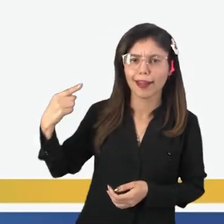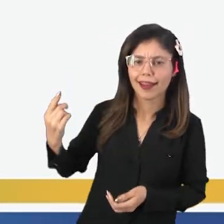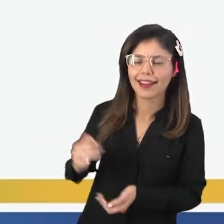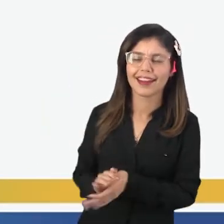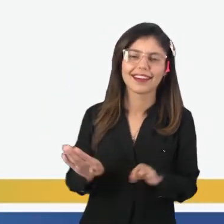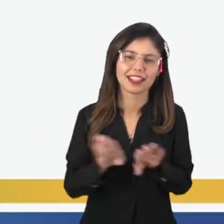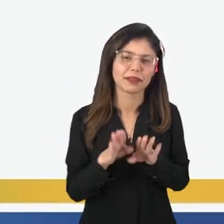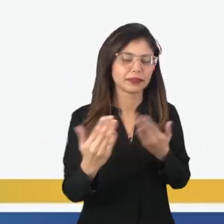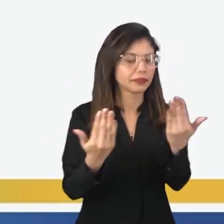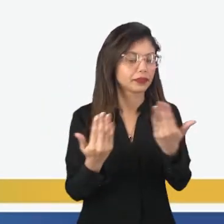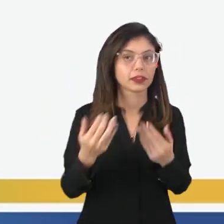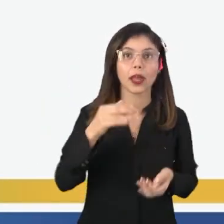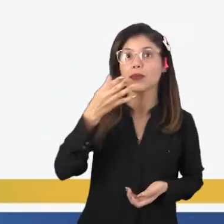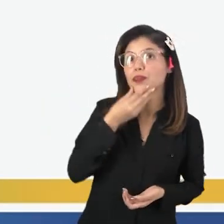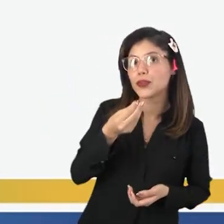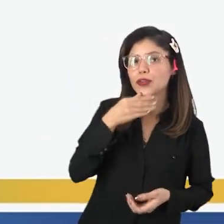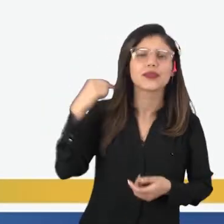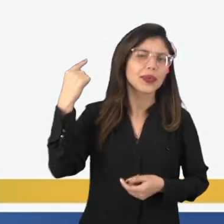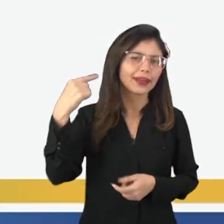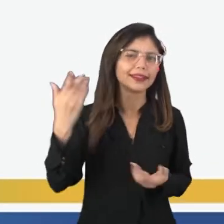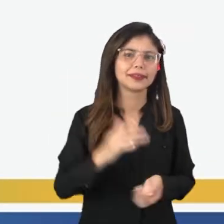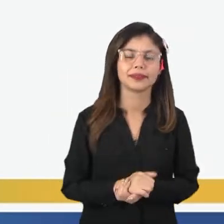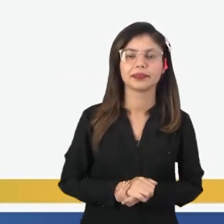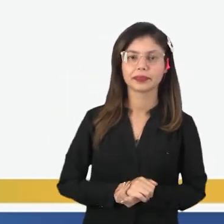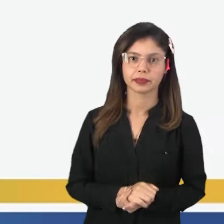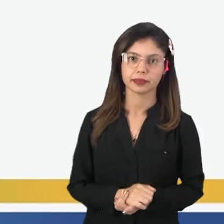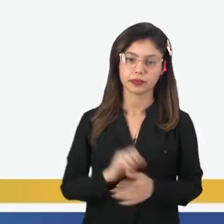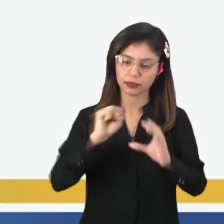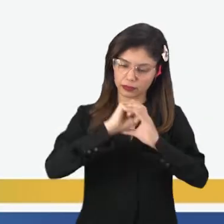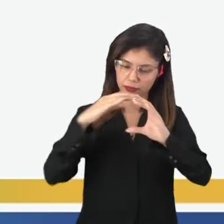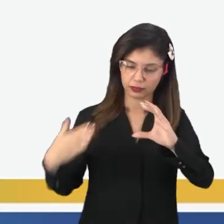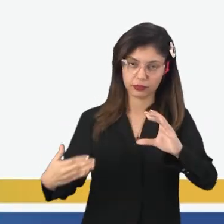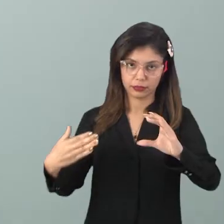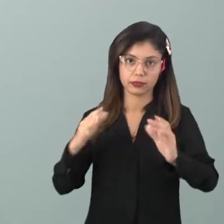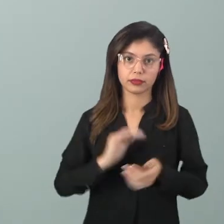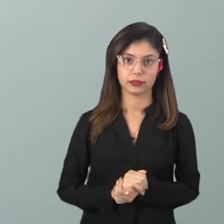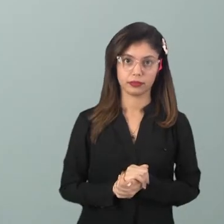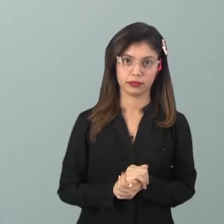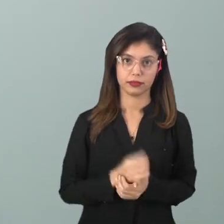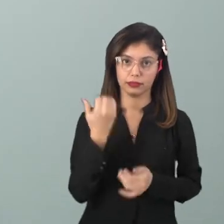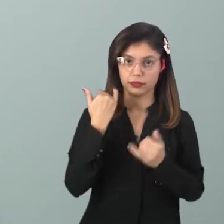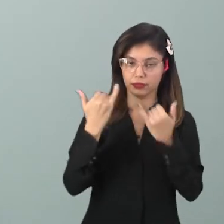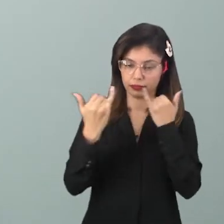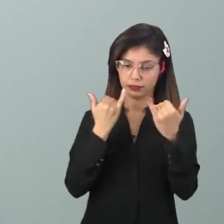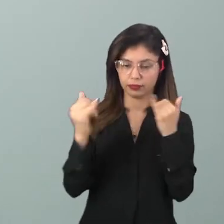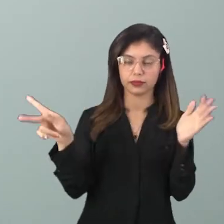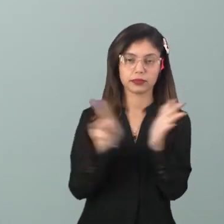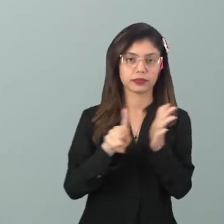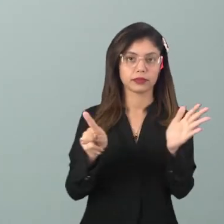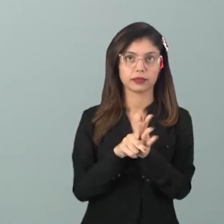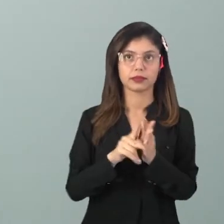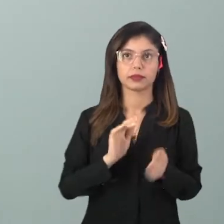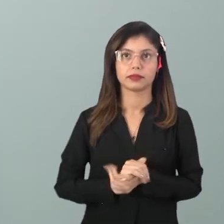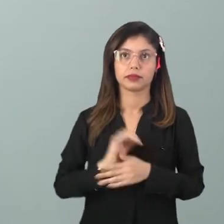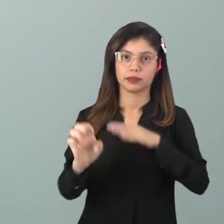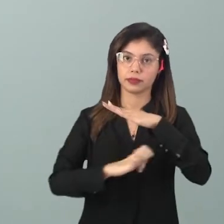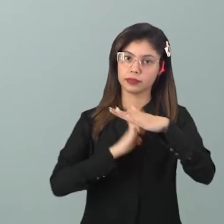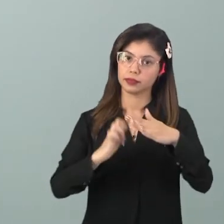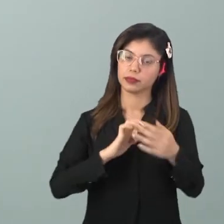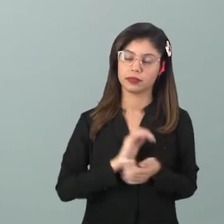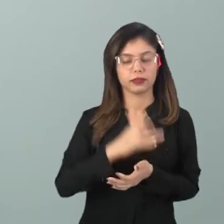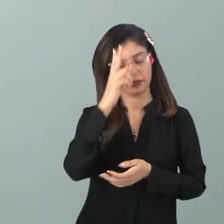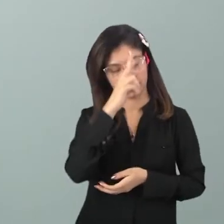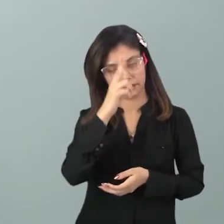faz relação a menino maluquinho. Então são características no anúncio publicitário da Hortifruti que te